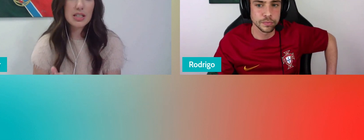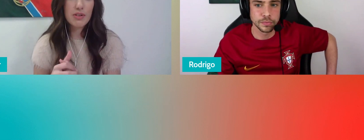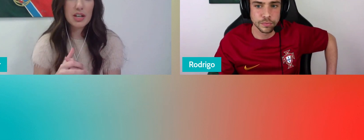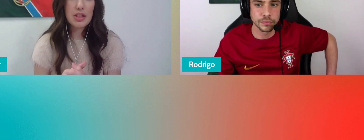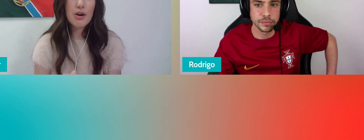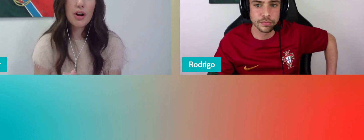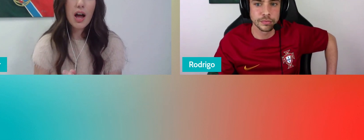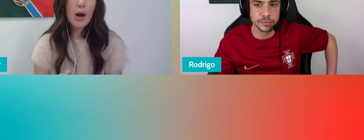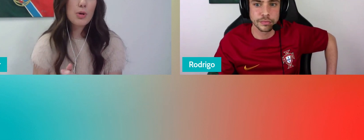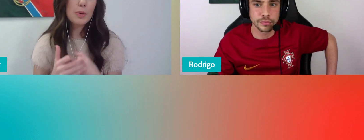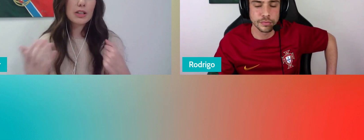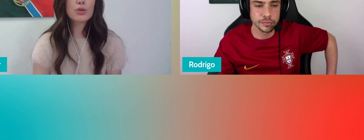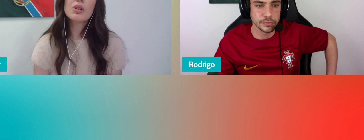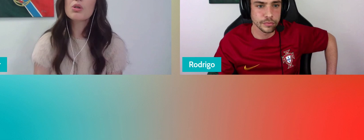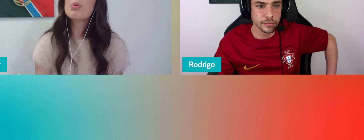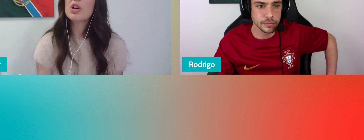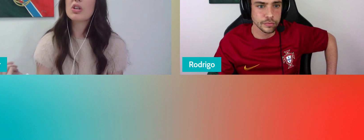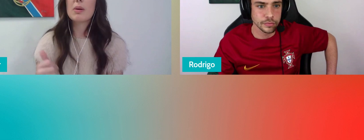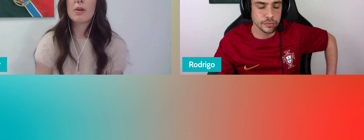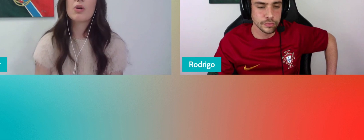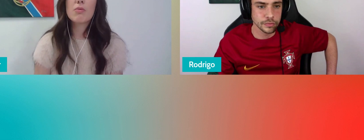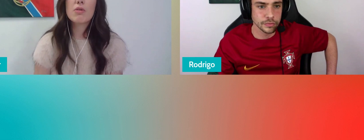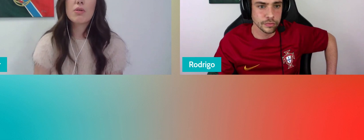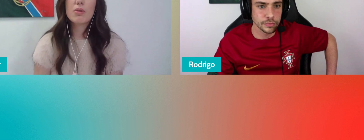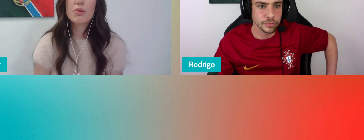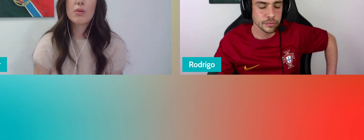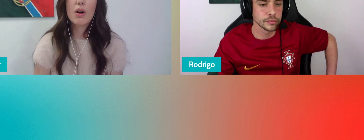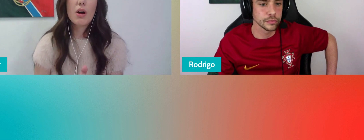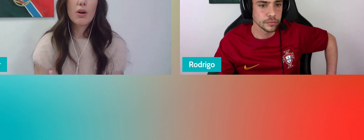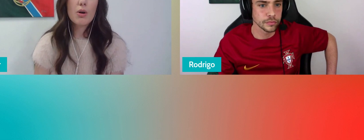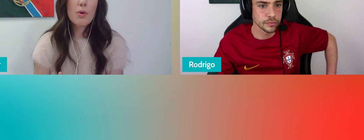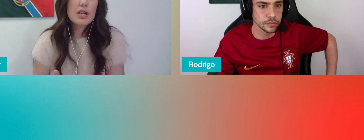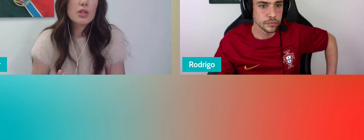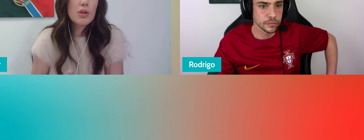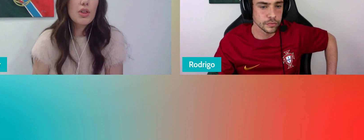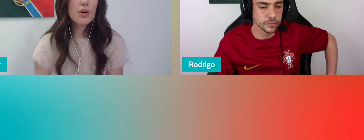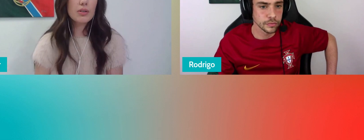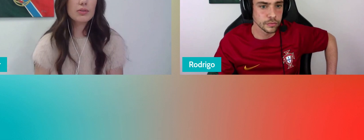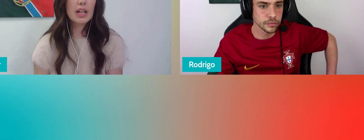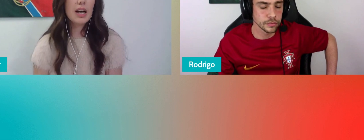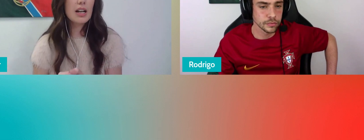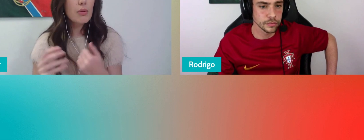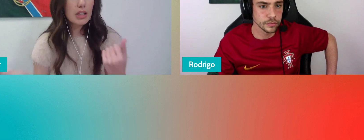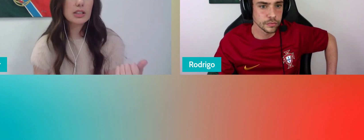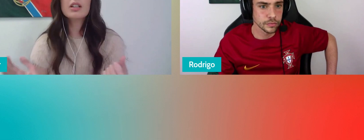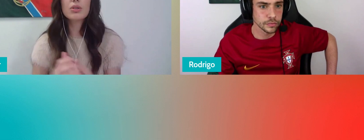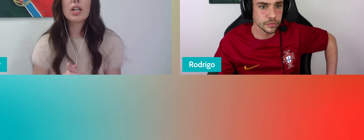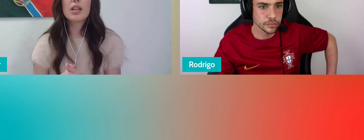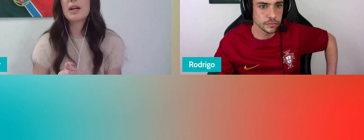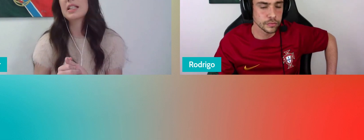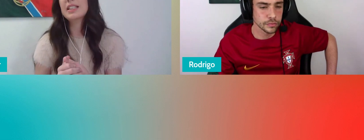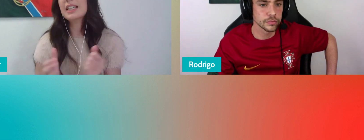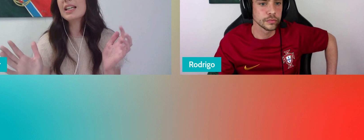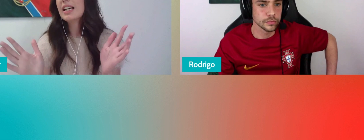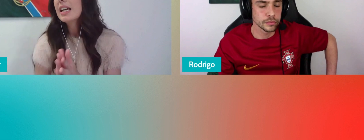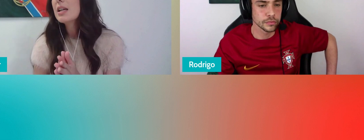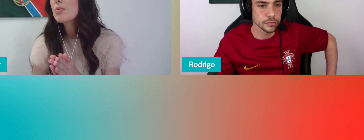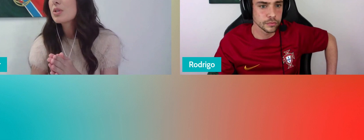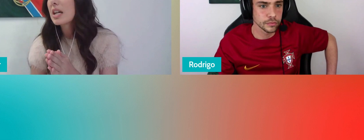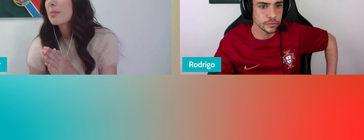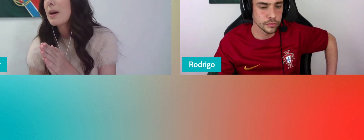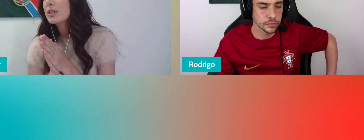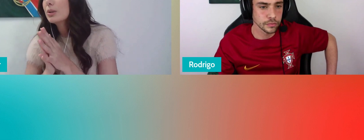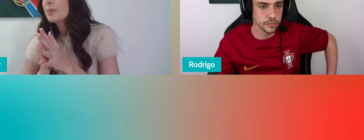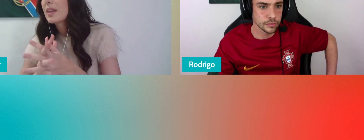representación desta federación, pois, para que nos conten un poquinho tamén como é a situación da lingua de signos e demais. Así que